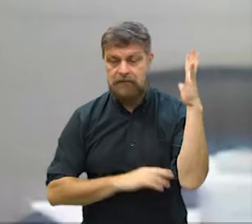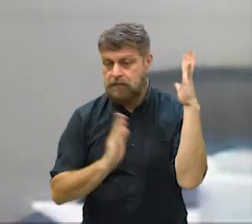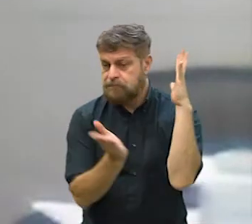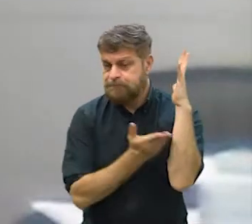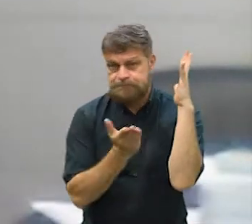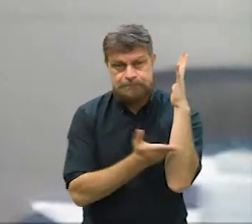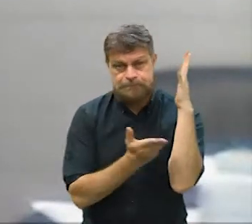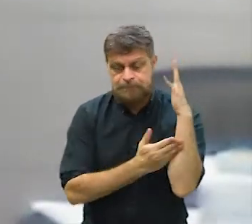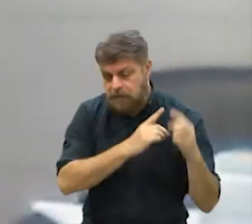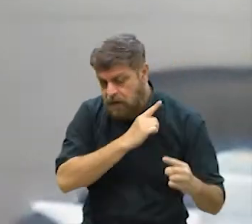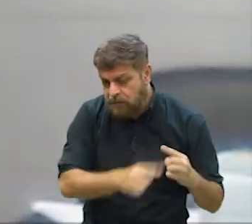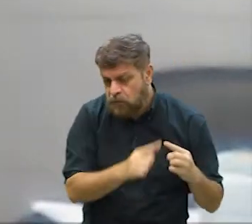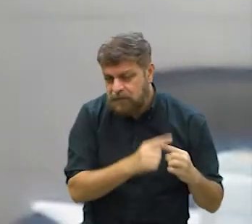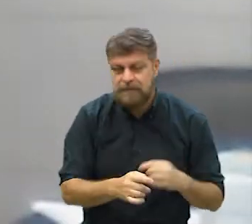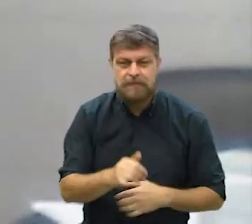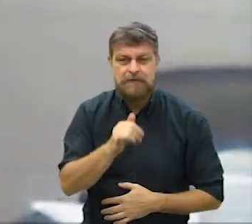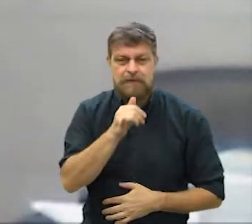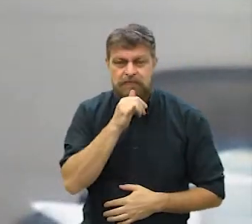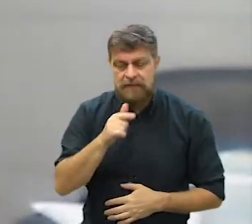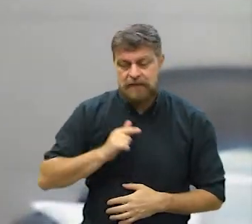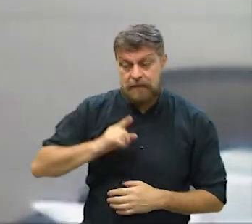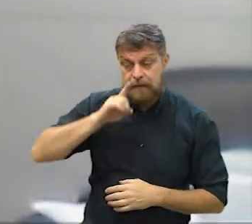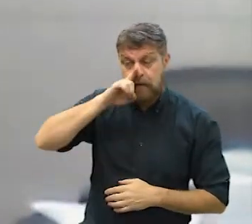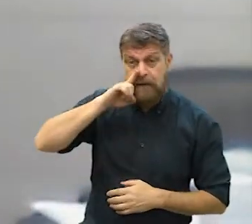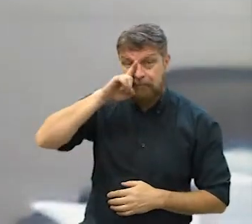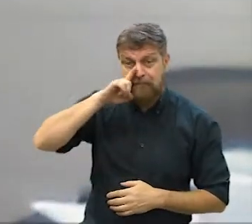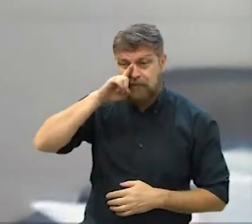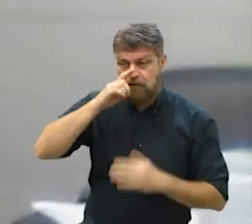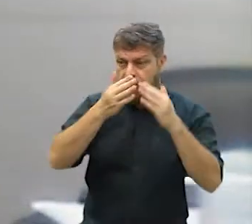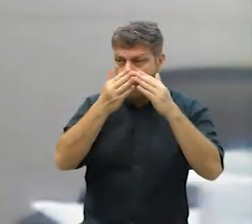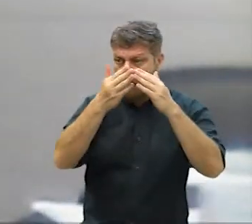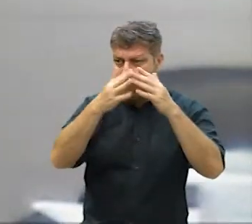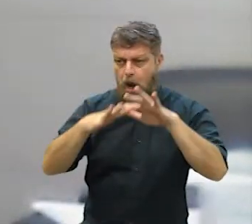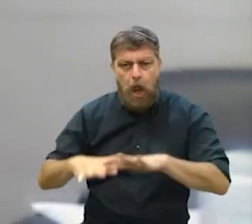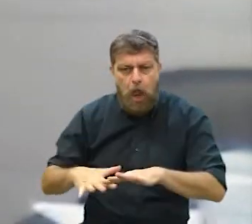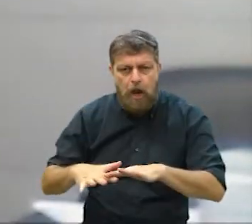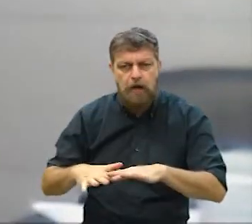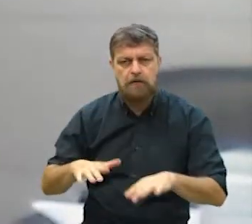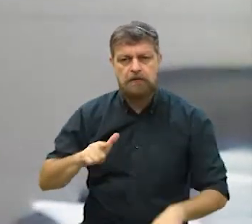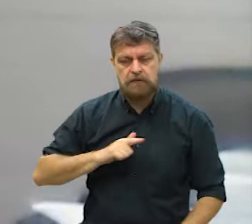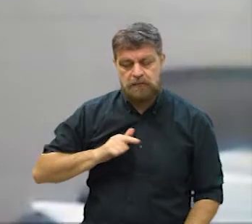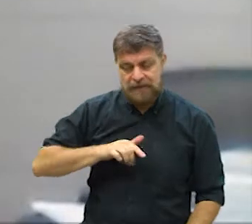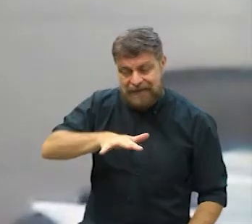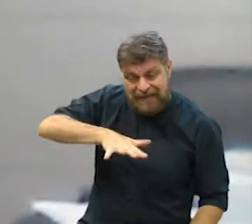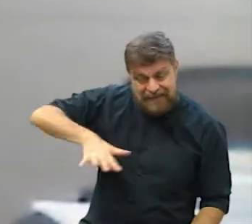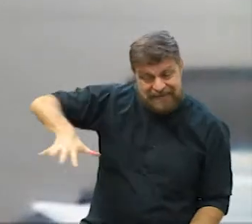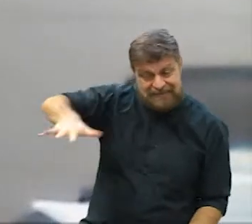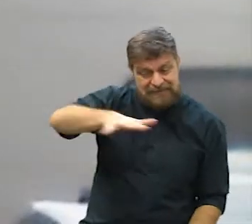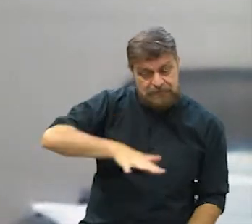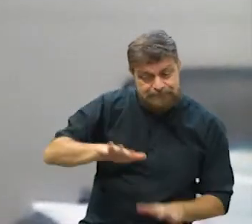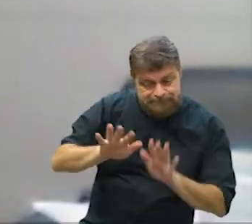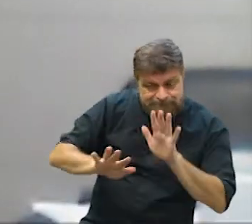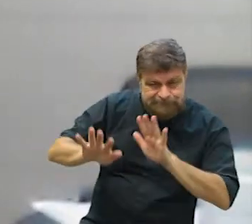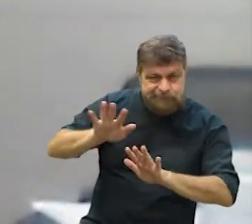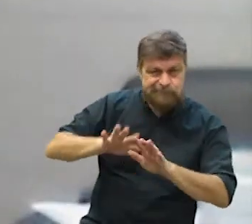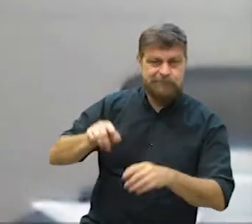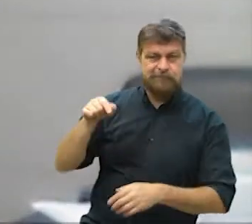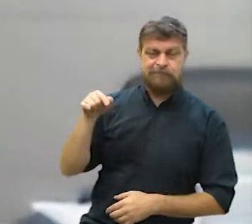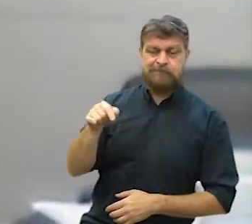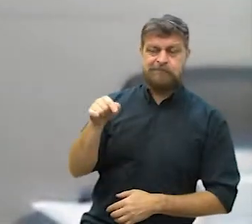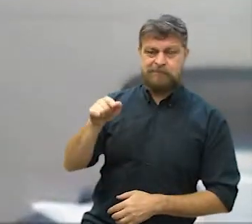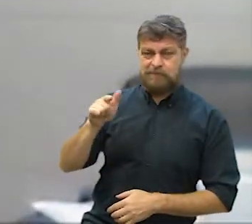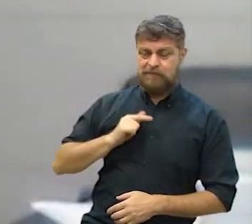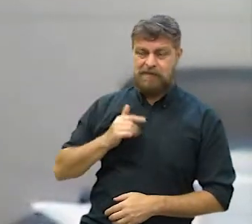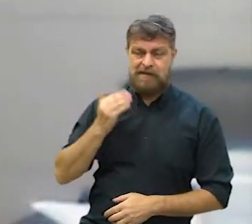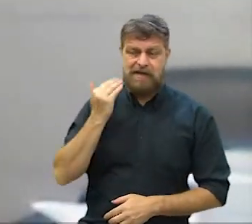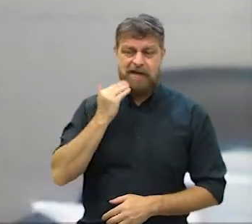proteção ambiental, pode ser área que envolve risco, né? Normalmente, essas áreas